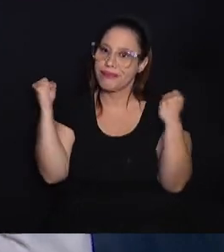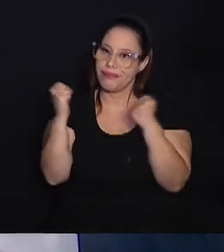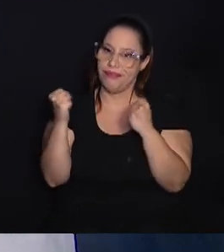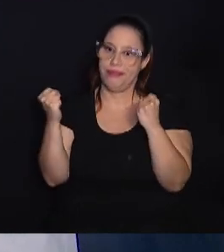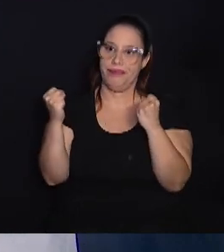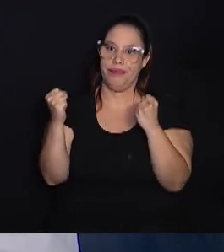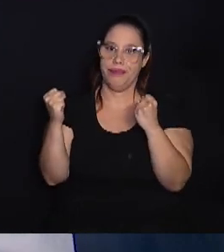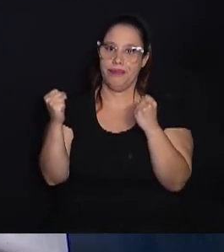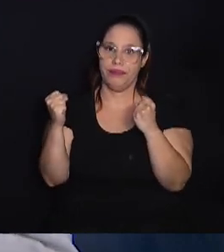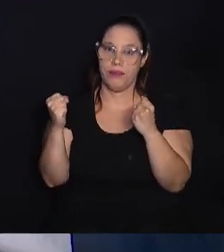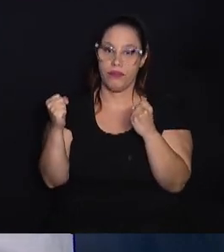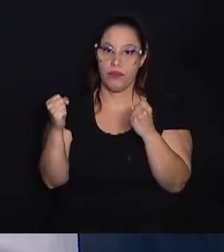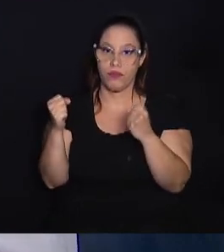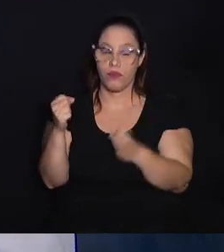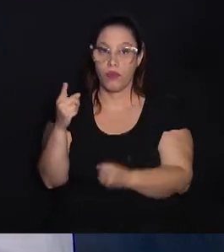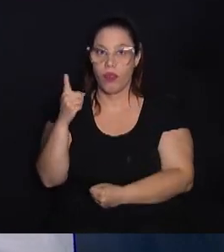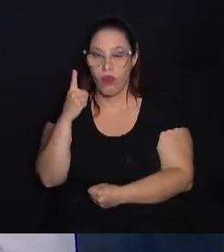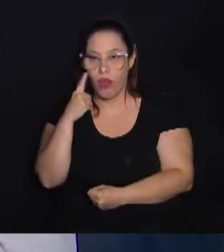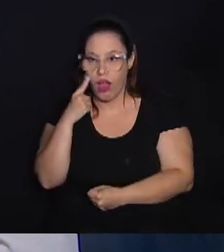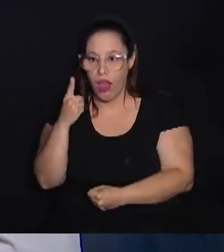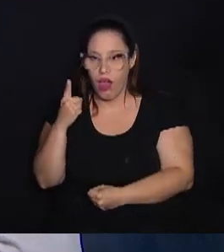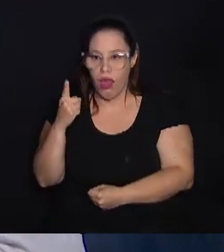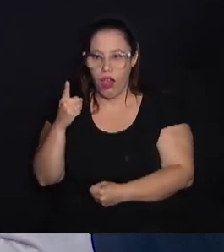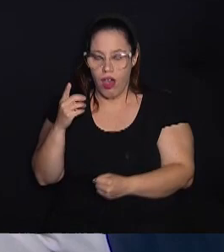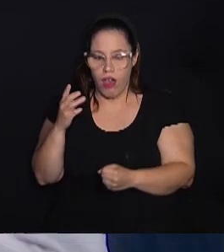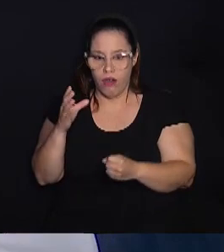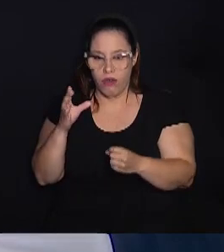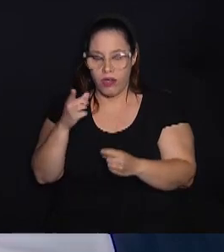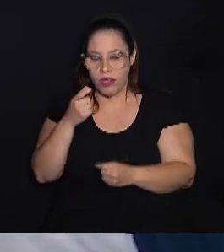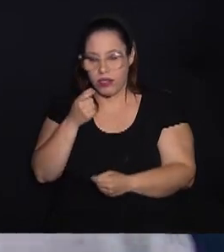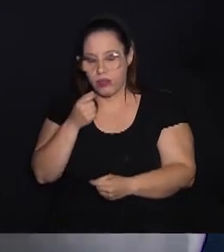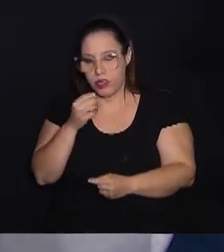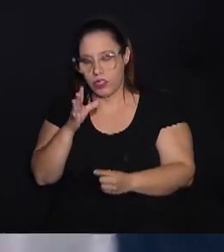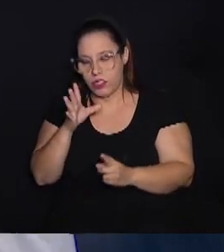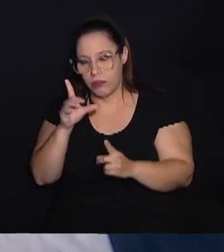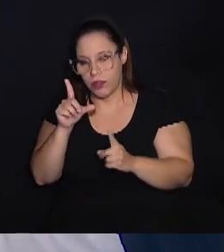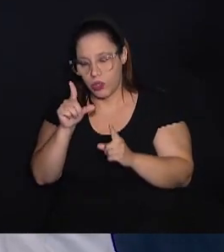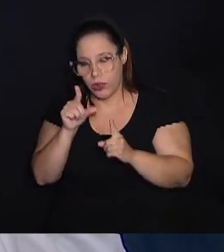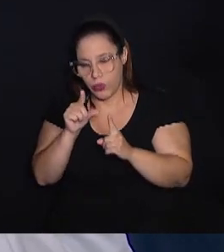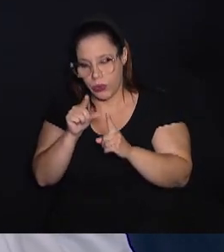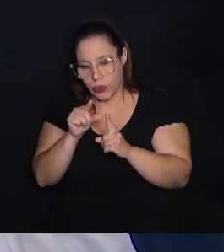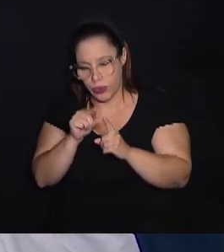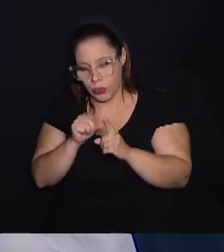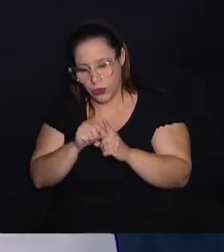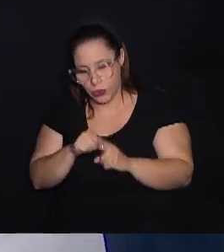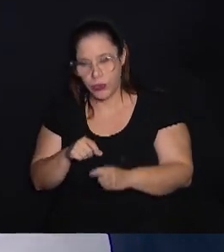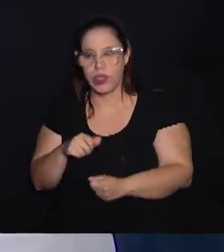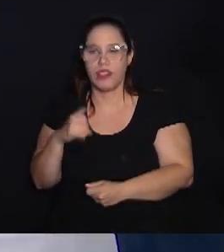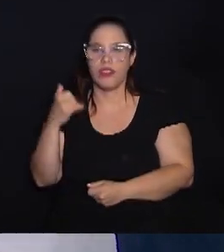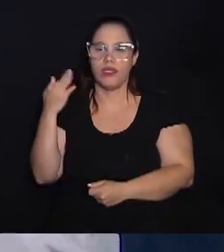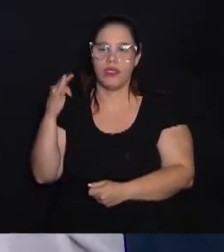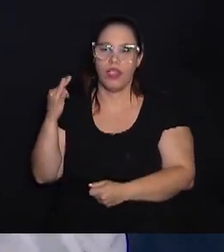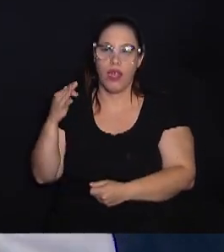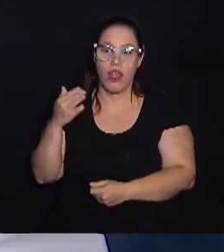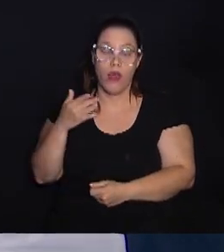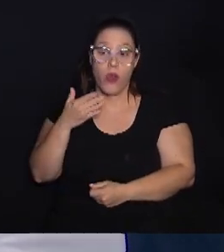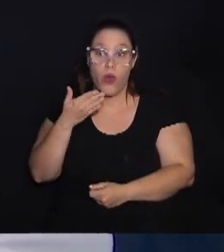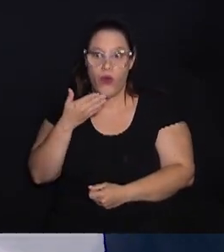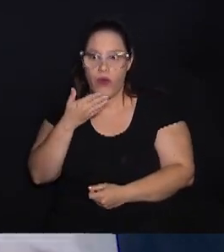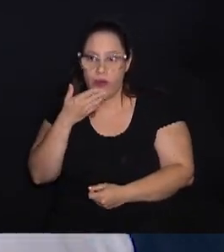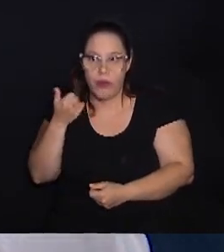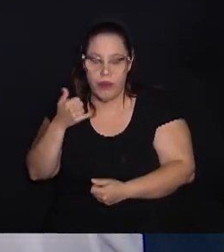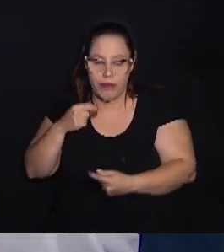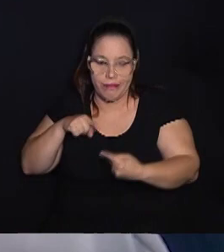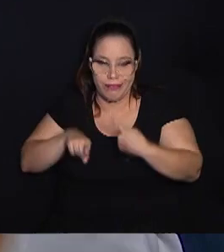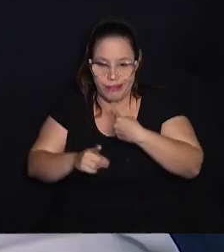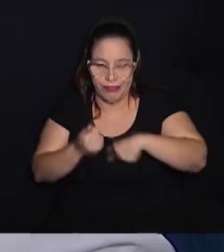as articulações, isso vai causar um efeito analgésico, ou seja, diminuição das dores, vai melhorar a sua circulação sanguínea